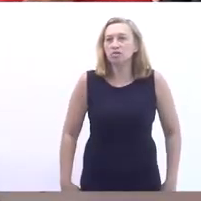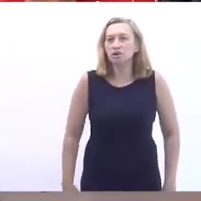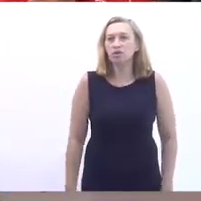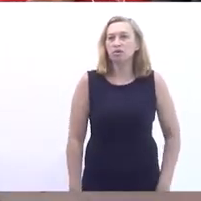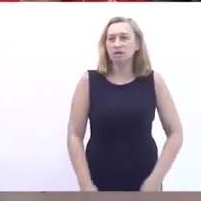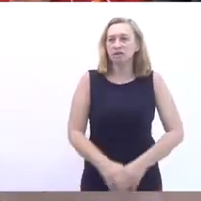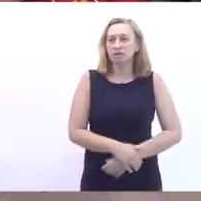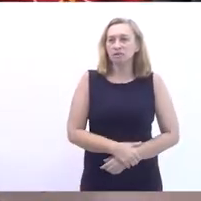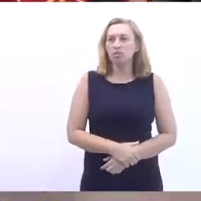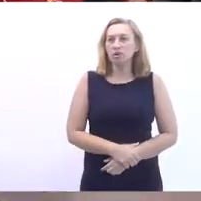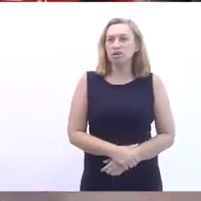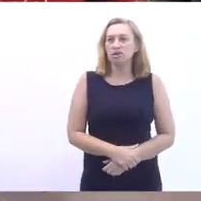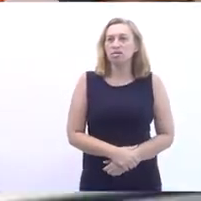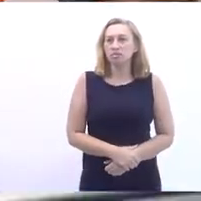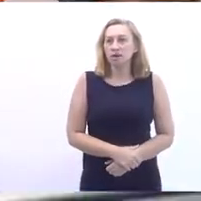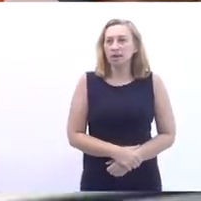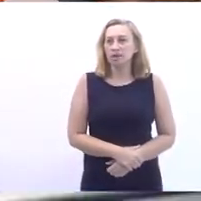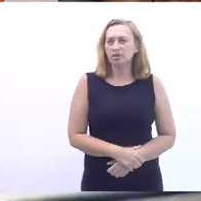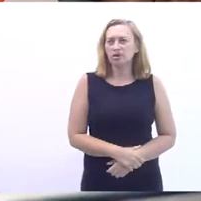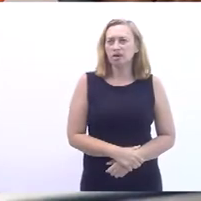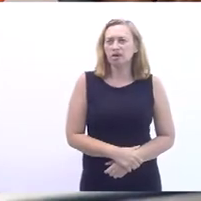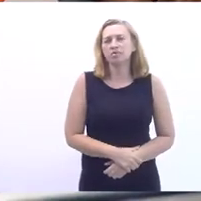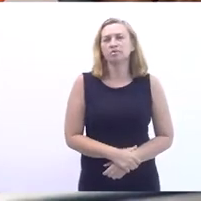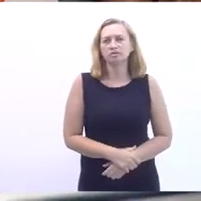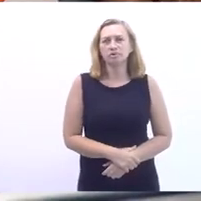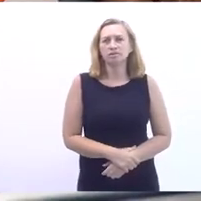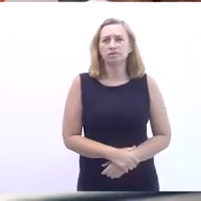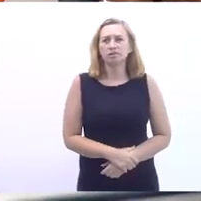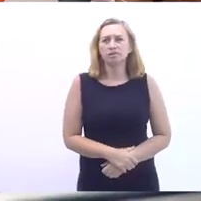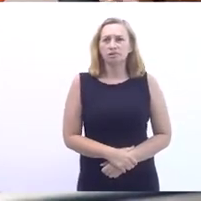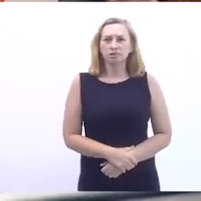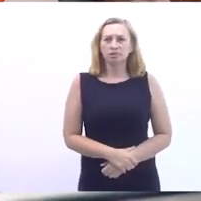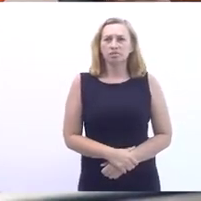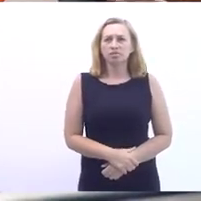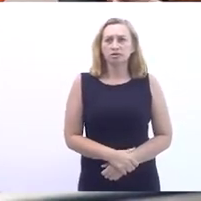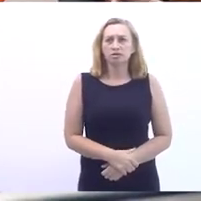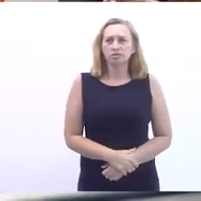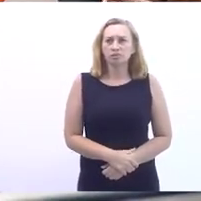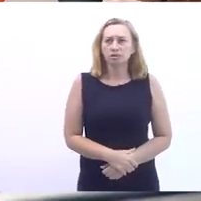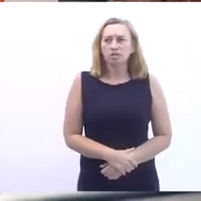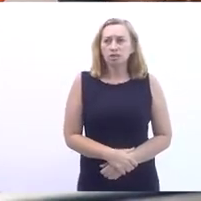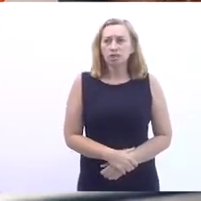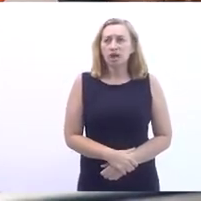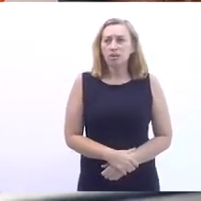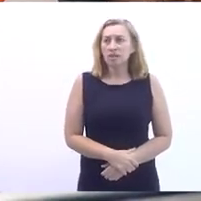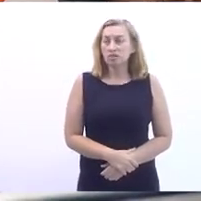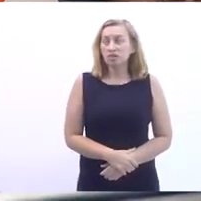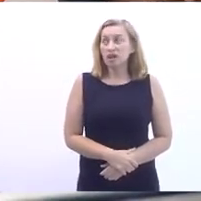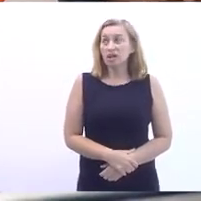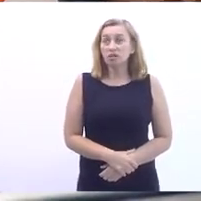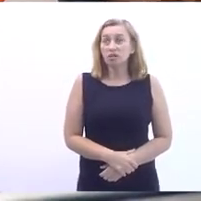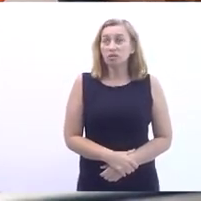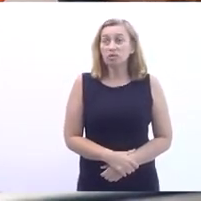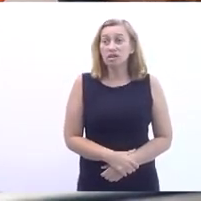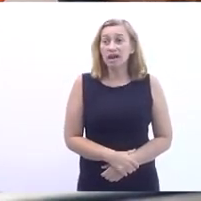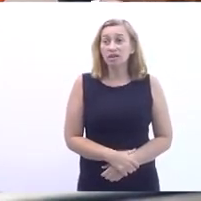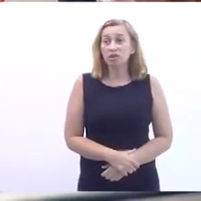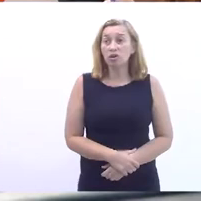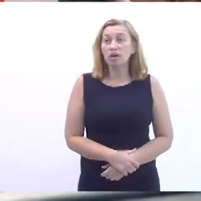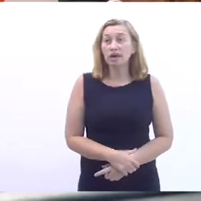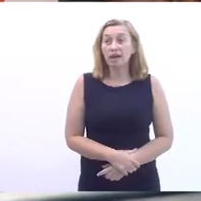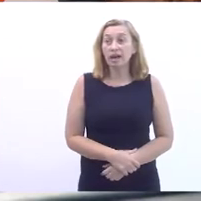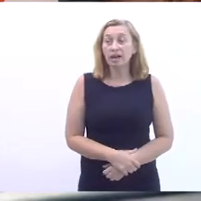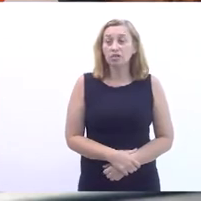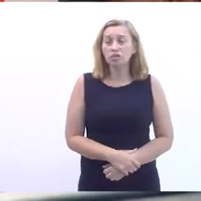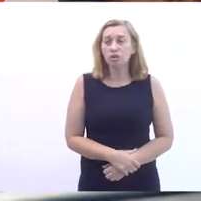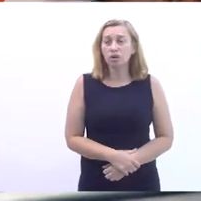E aí a a a Bruna Fernanda nos deu uma mostra que ao vivo EA cores do que que é